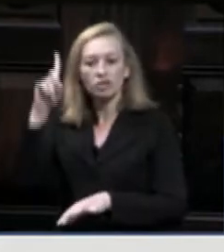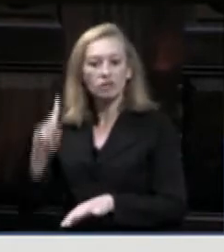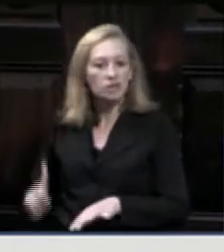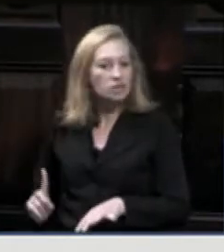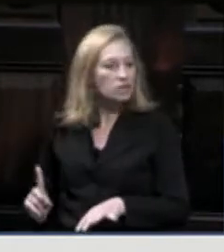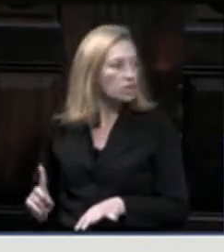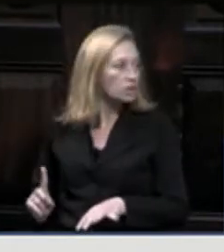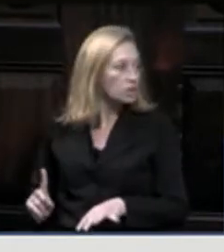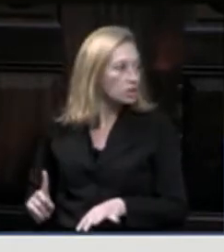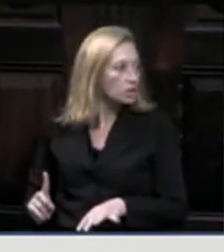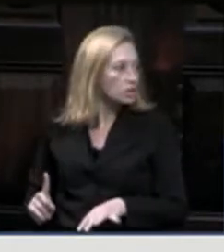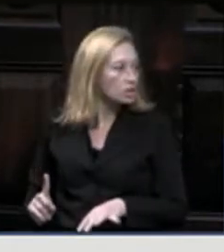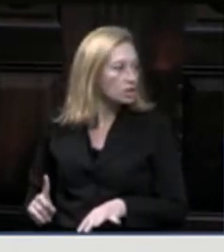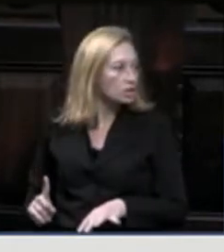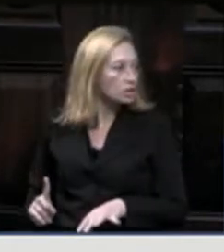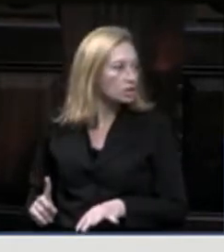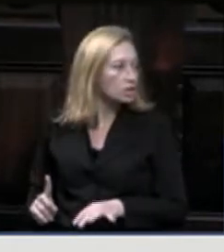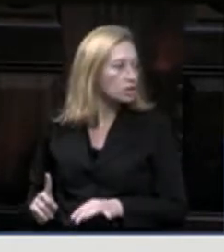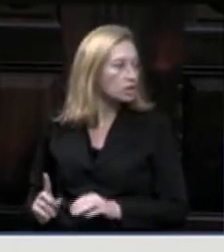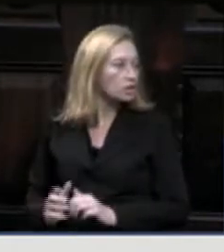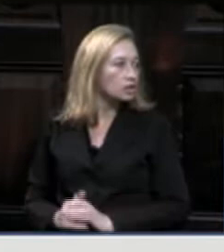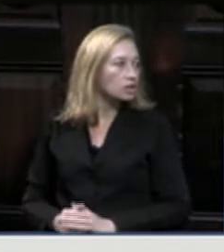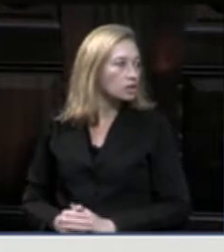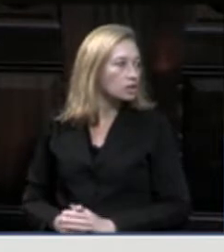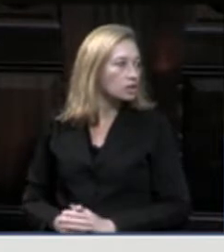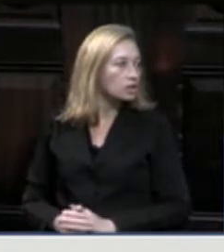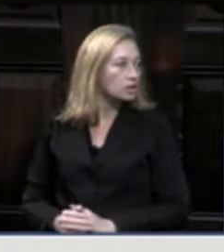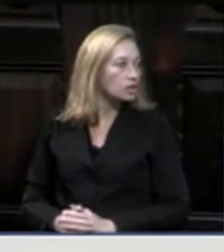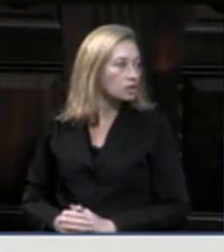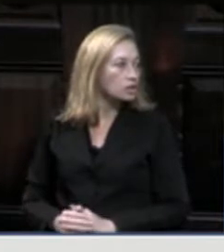Mercado de Trabalho e da outras providências.